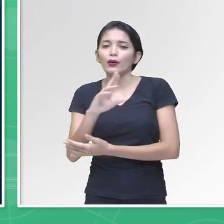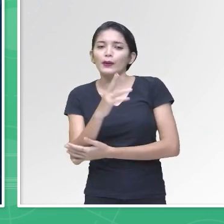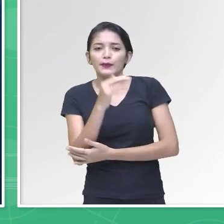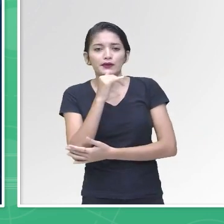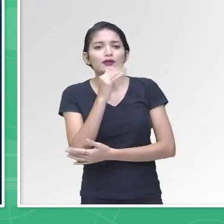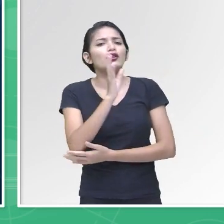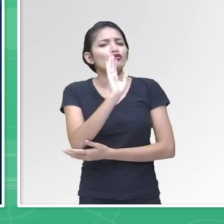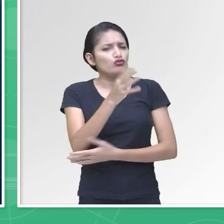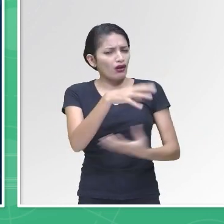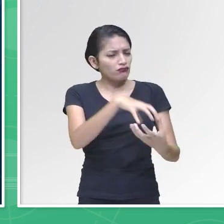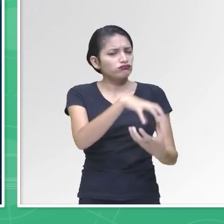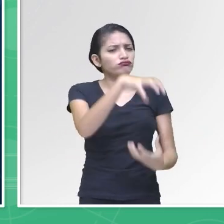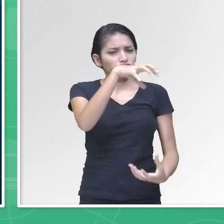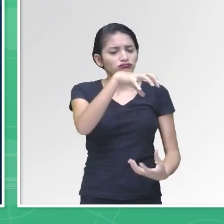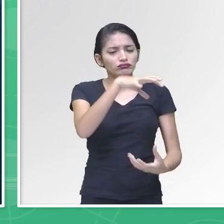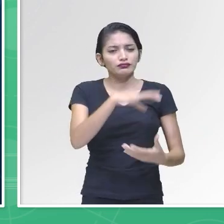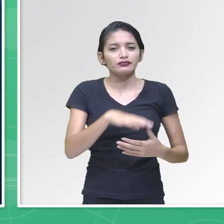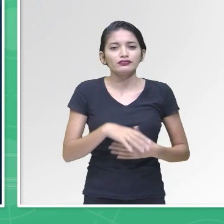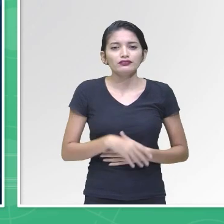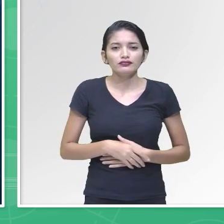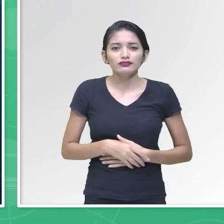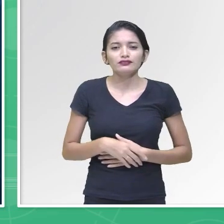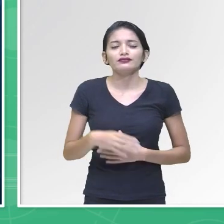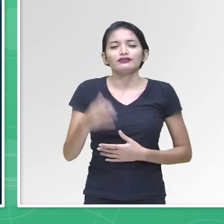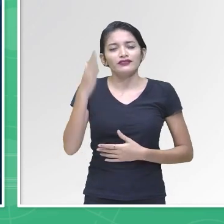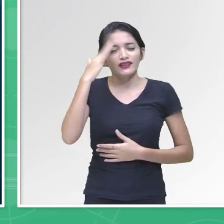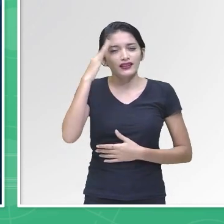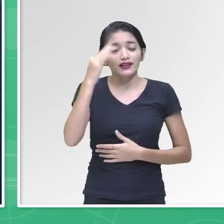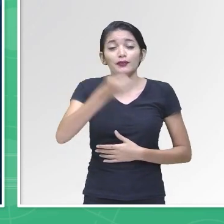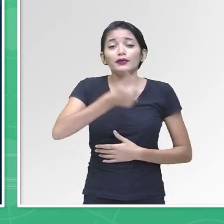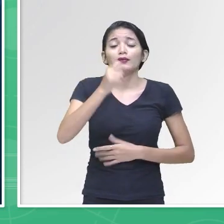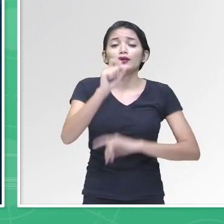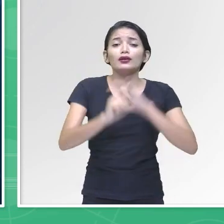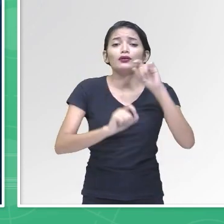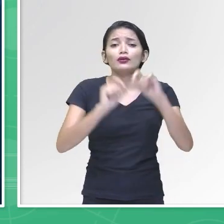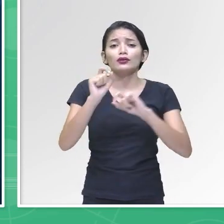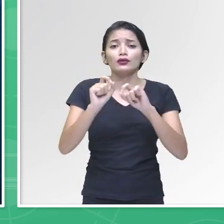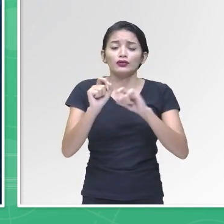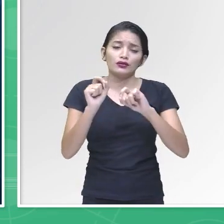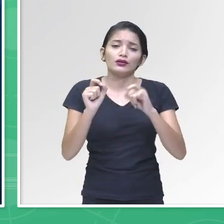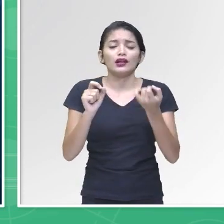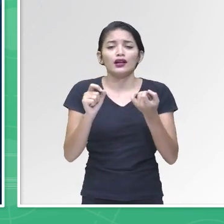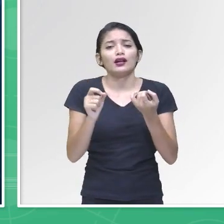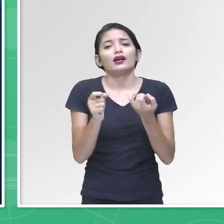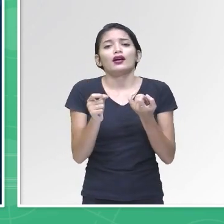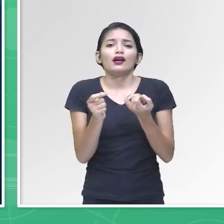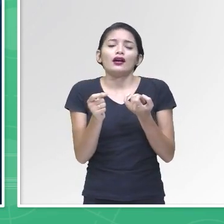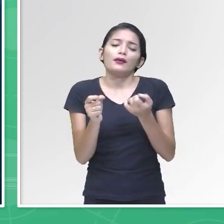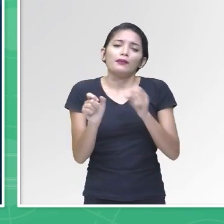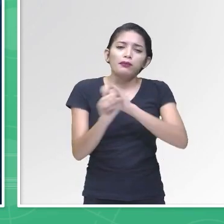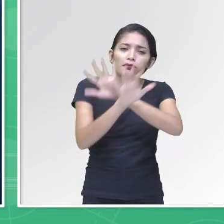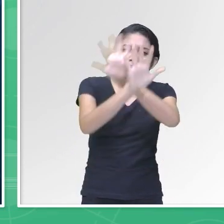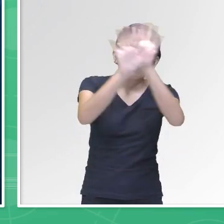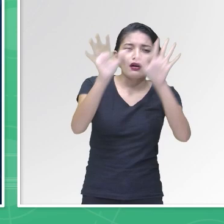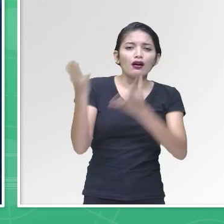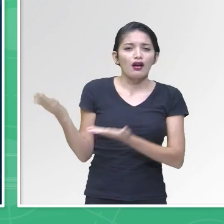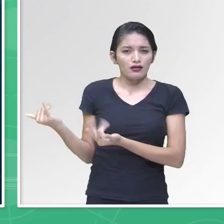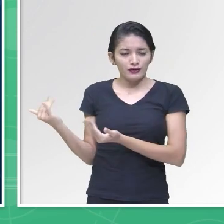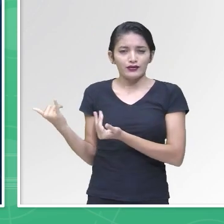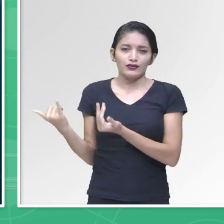já sou adulto, né? Vamos entender primeiro um panorama da juventude